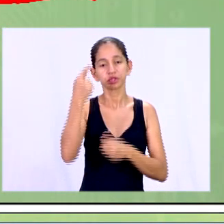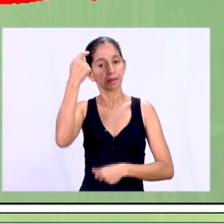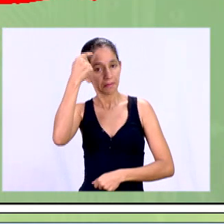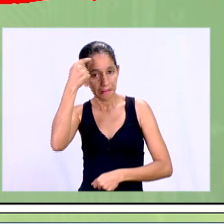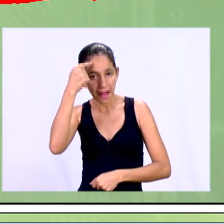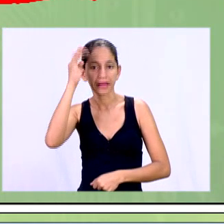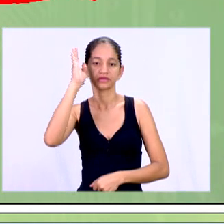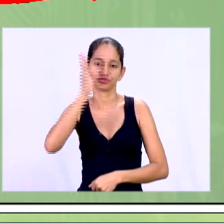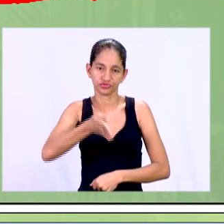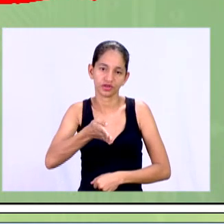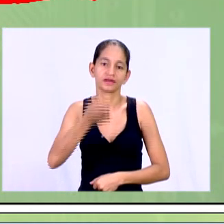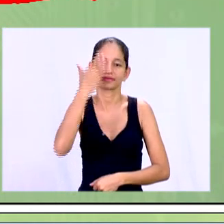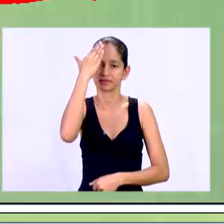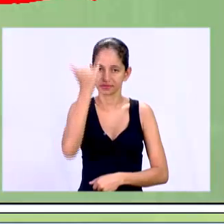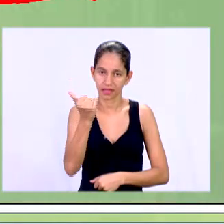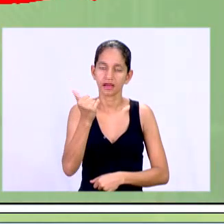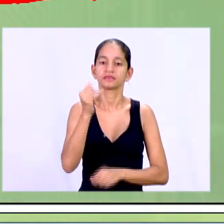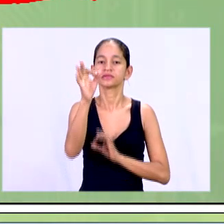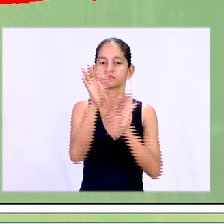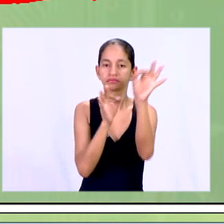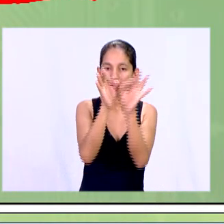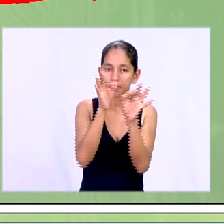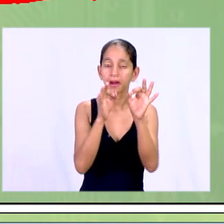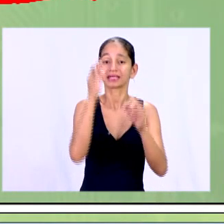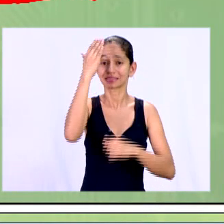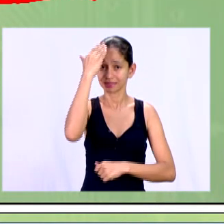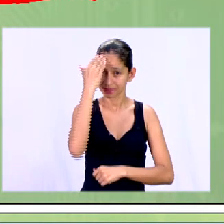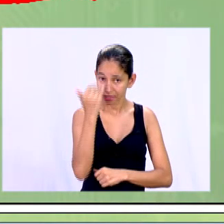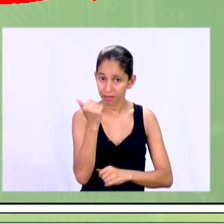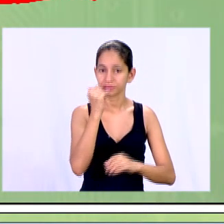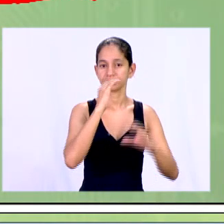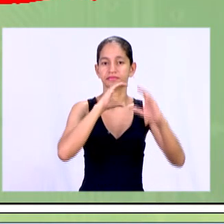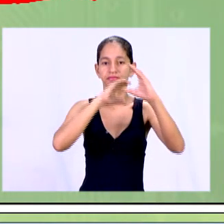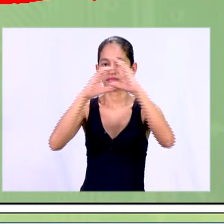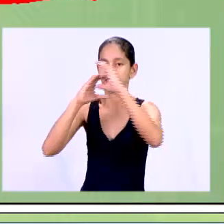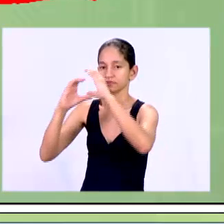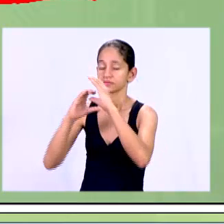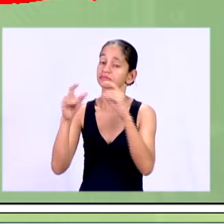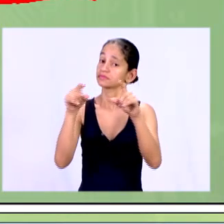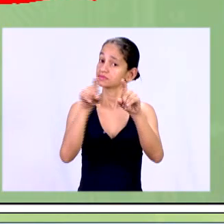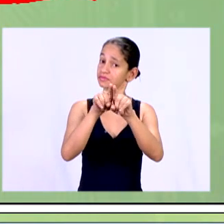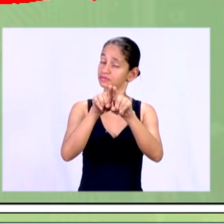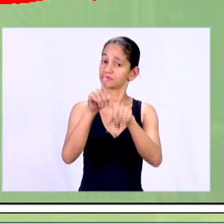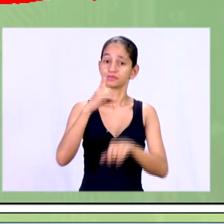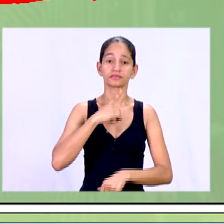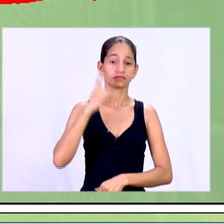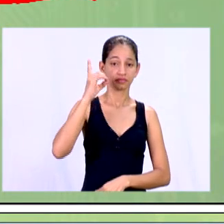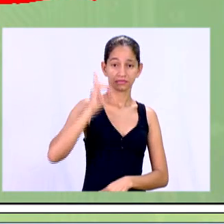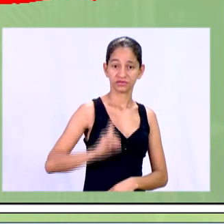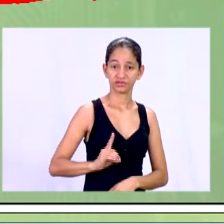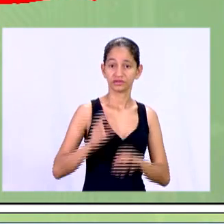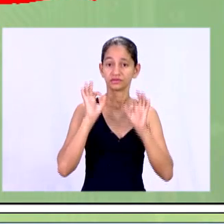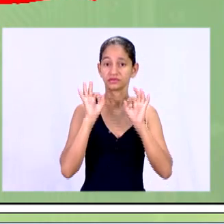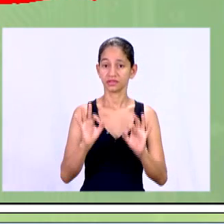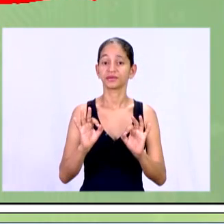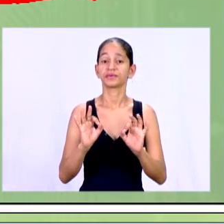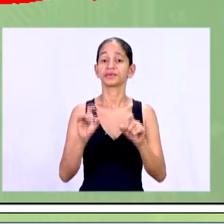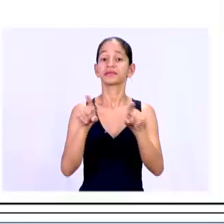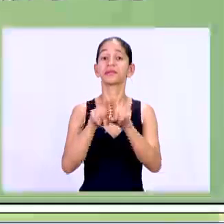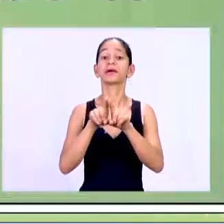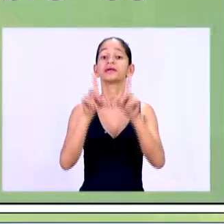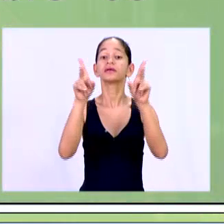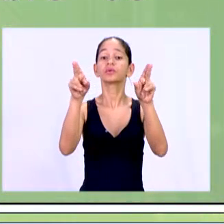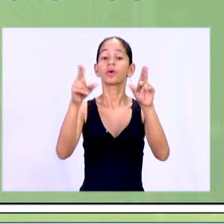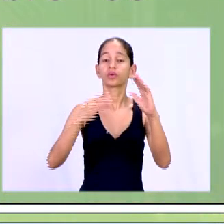nós somos capazes de nos comunicar, nós temos que ter esse direito de nos comunicar para construirmos